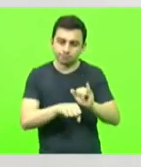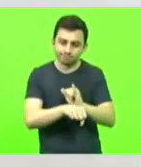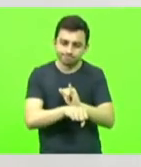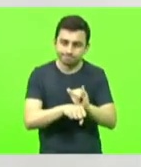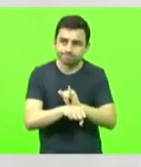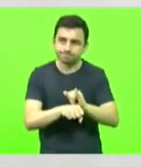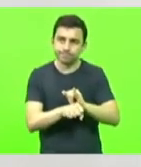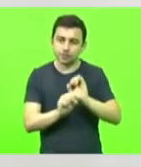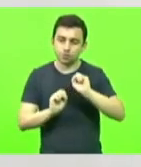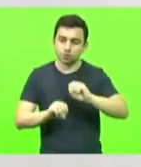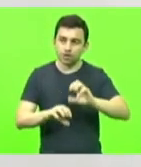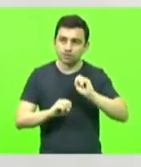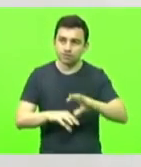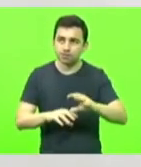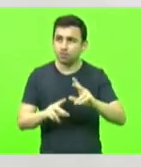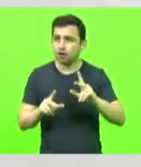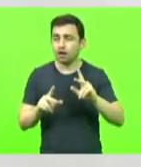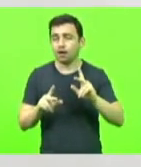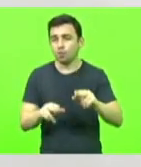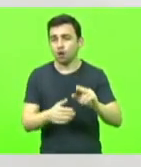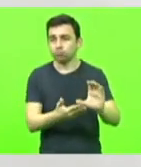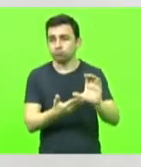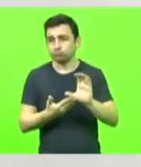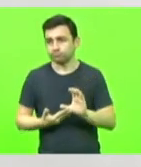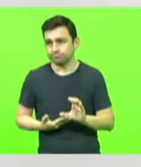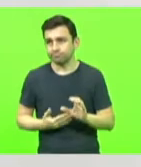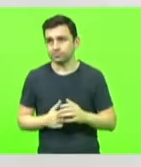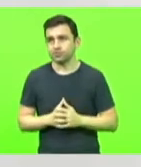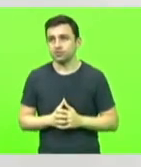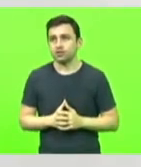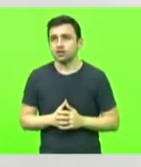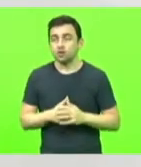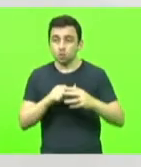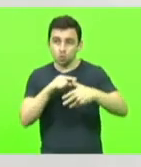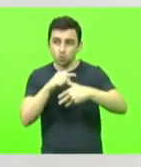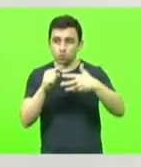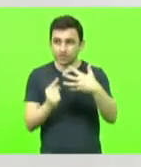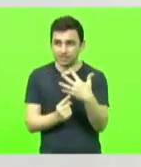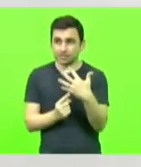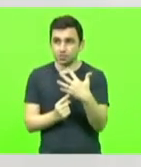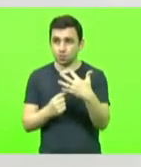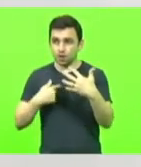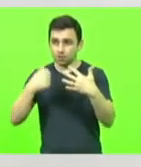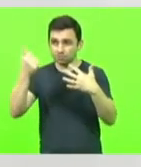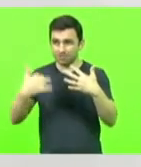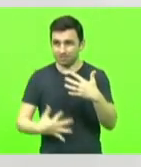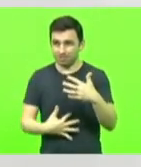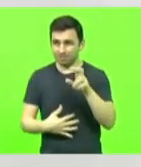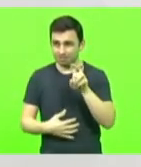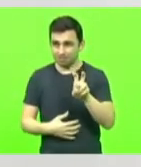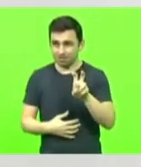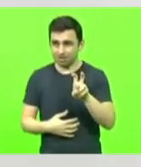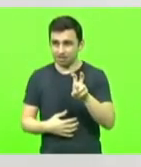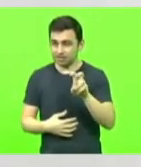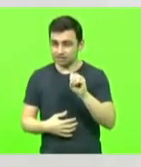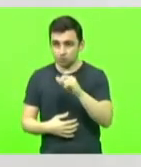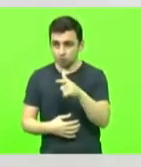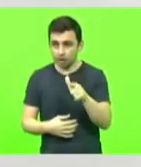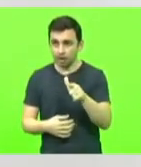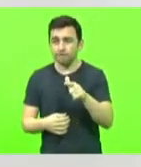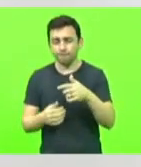educação, assim como financiamento. Sem esses cinco eixos que acabei de descrever, estaremos fadados ao fracasso